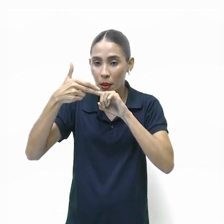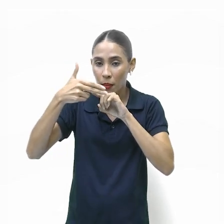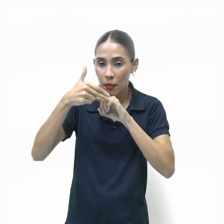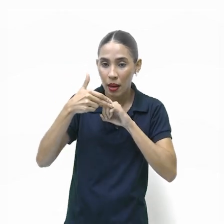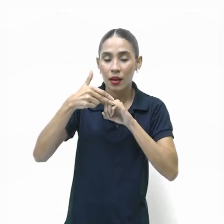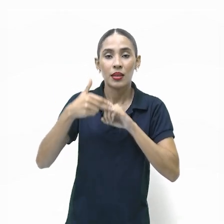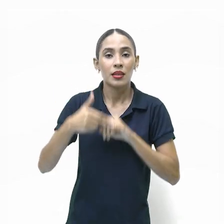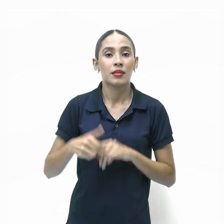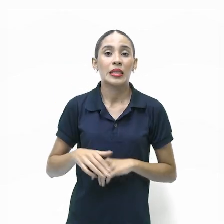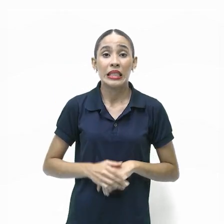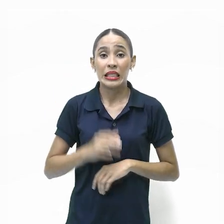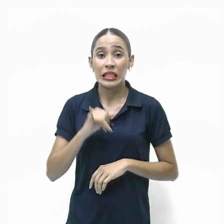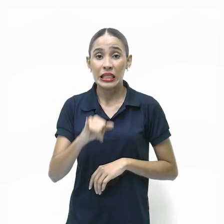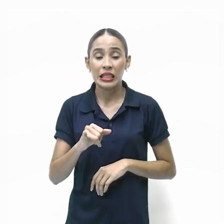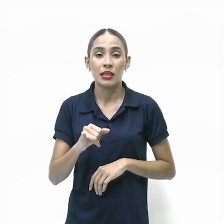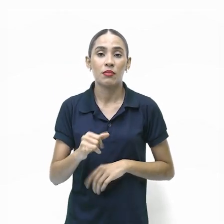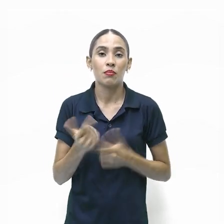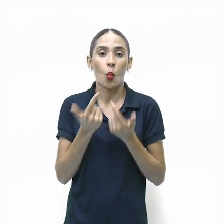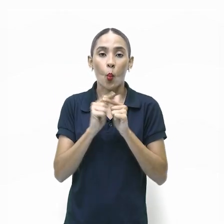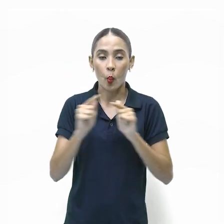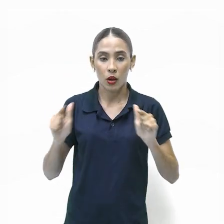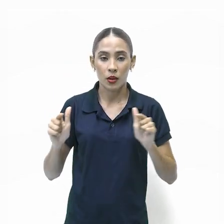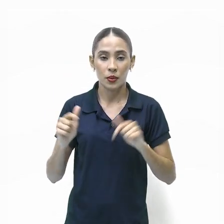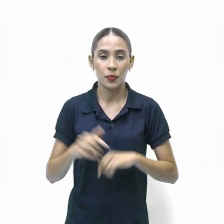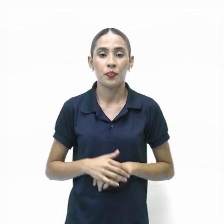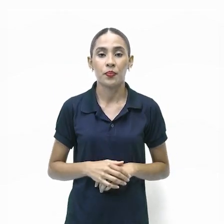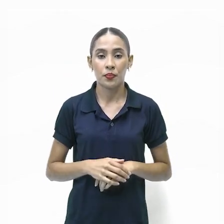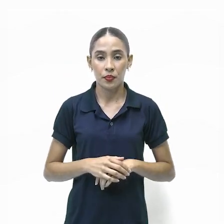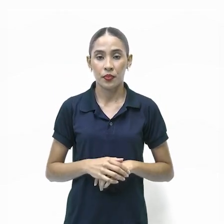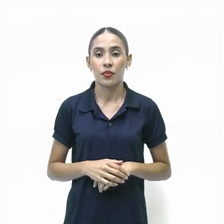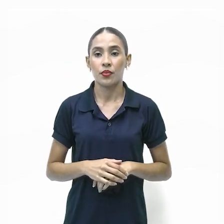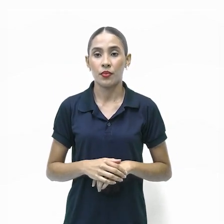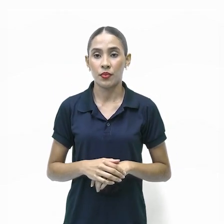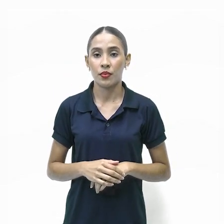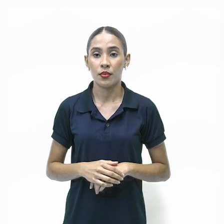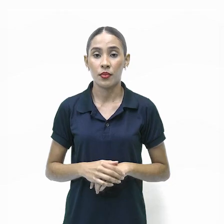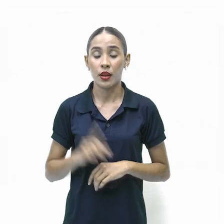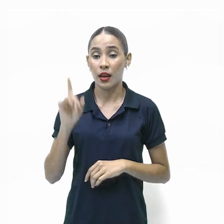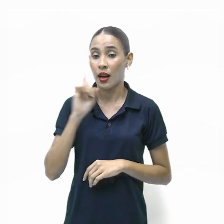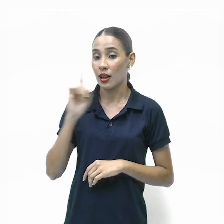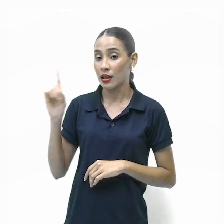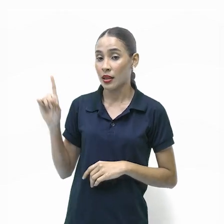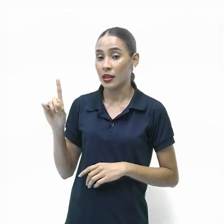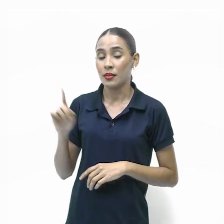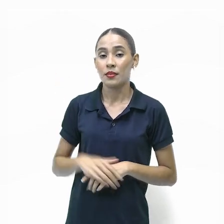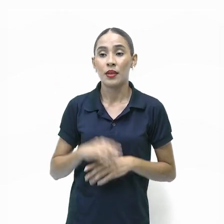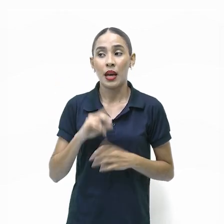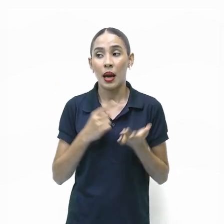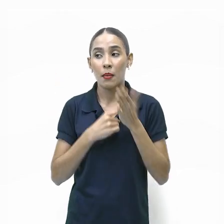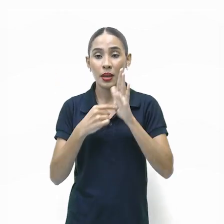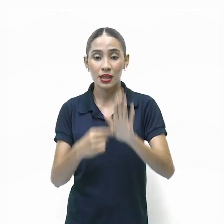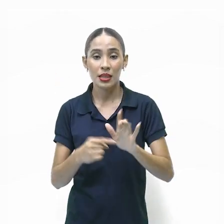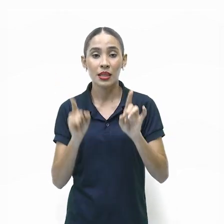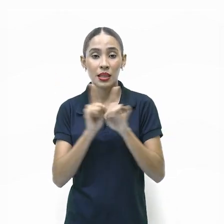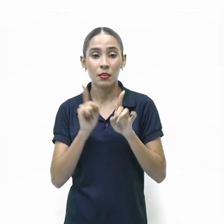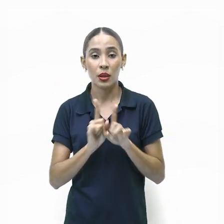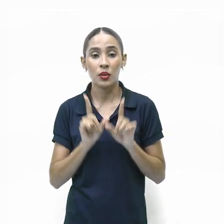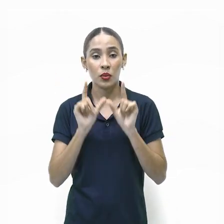unha que não estejam devidamente esterilizados, tá? E aqui a gente traz para